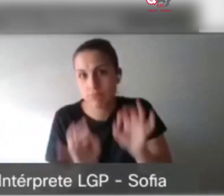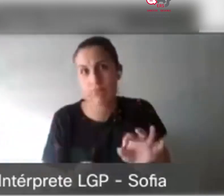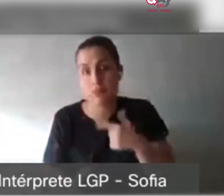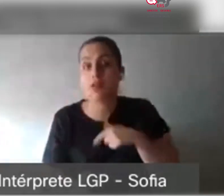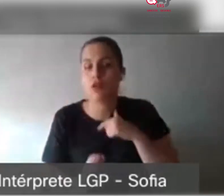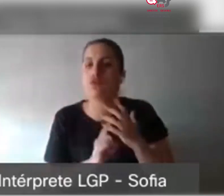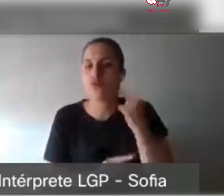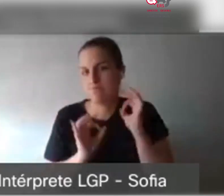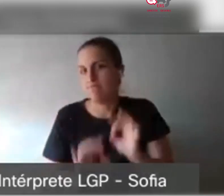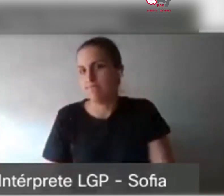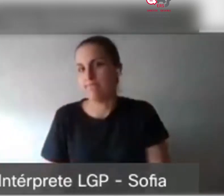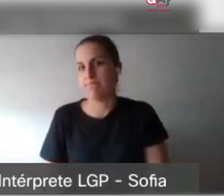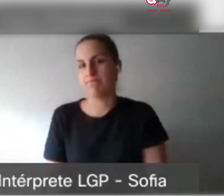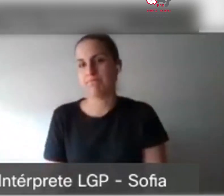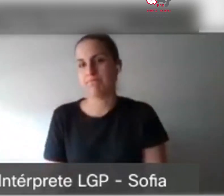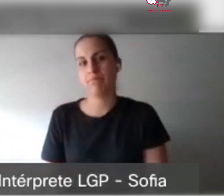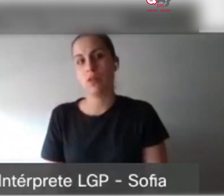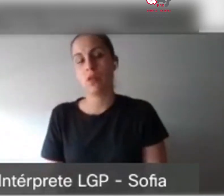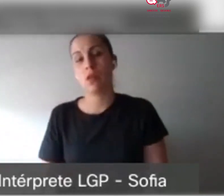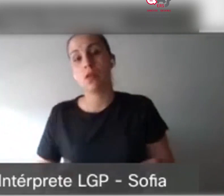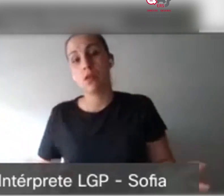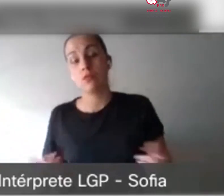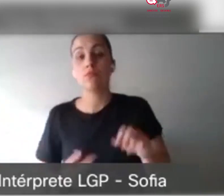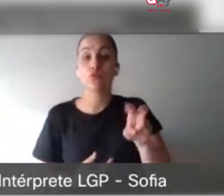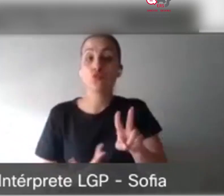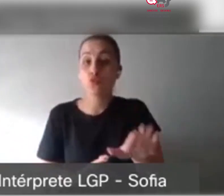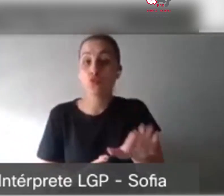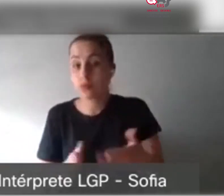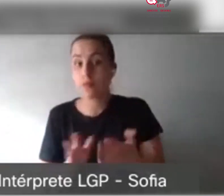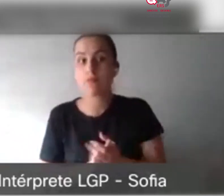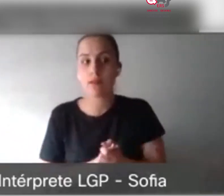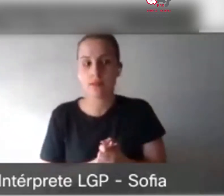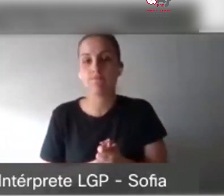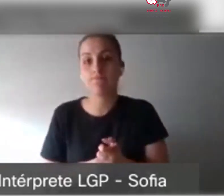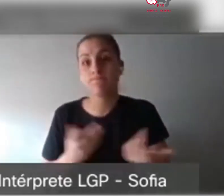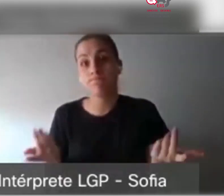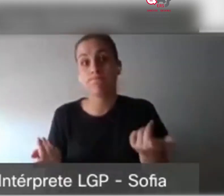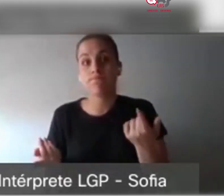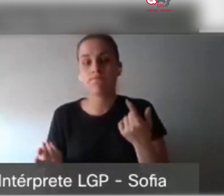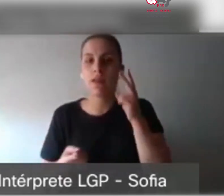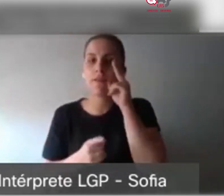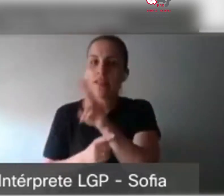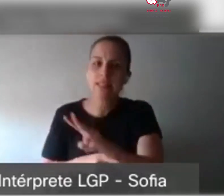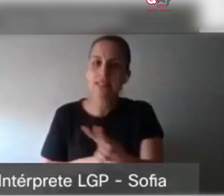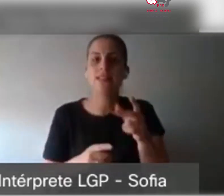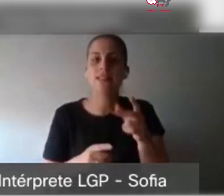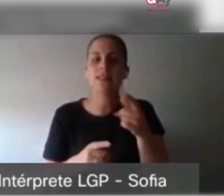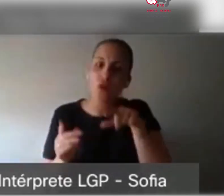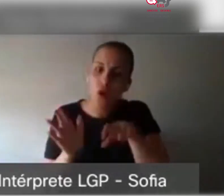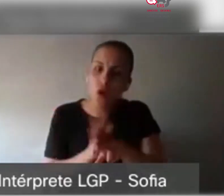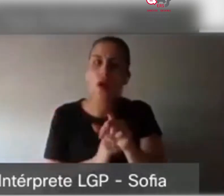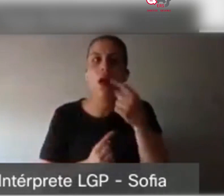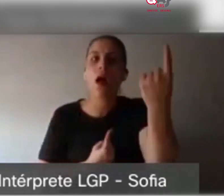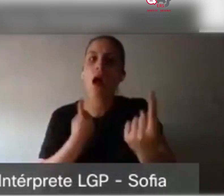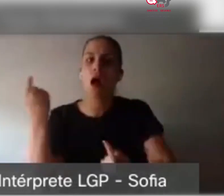conseguido, claramente. Numa segunda fase, há uma retoma das visitas, de algum direito de